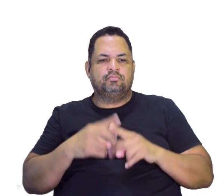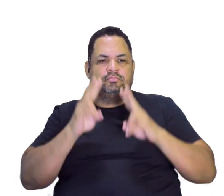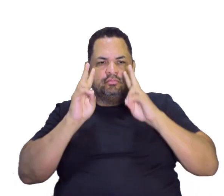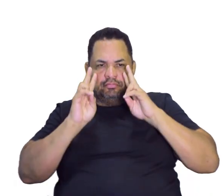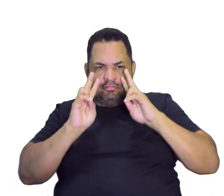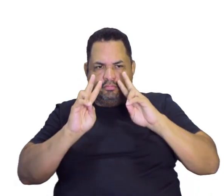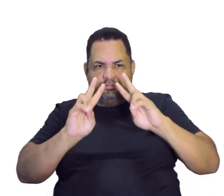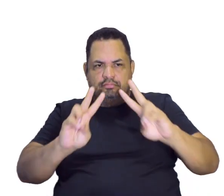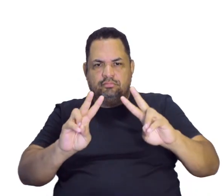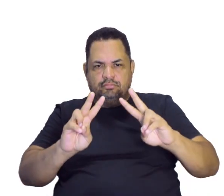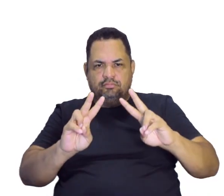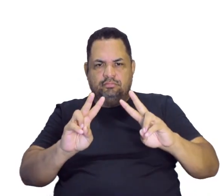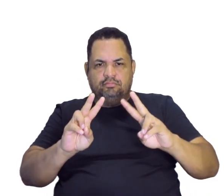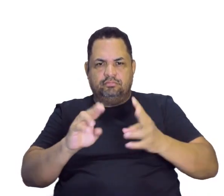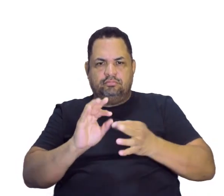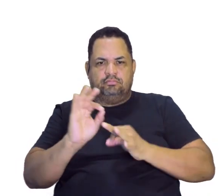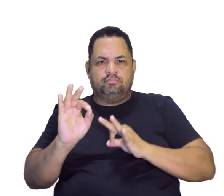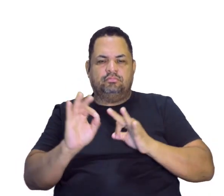visão dele